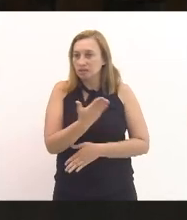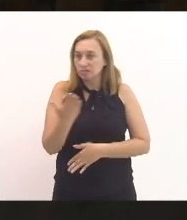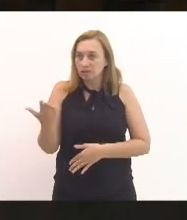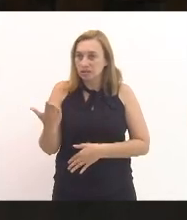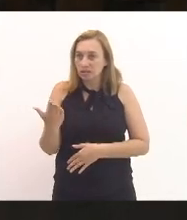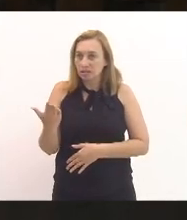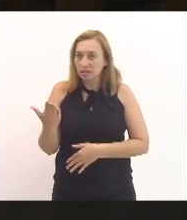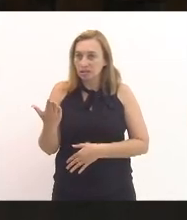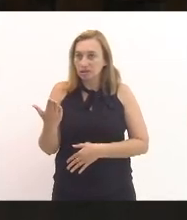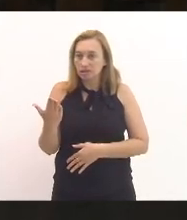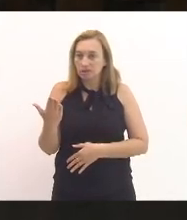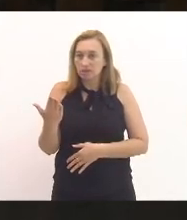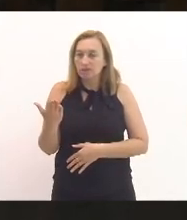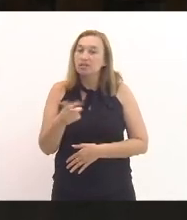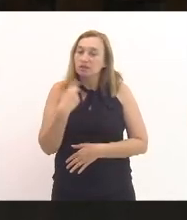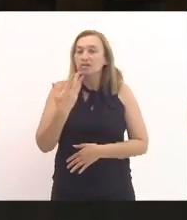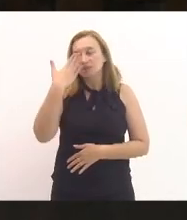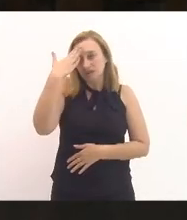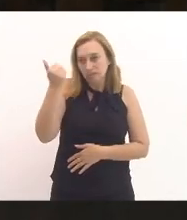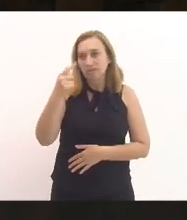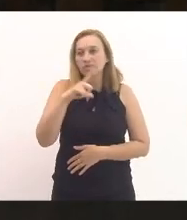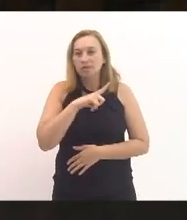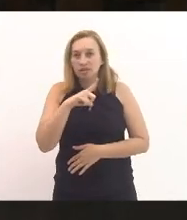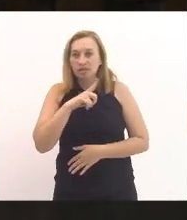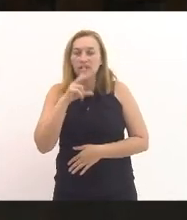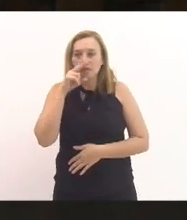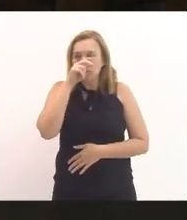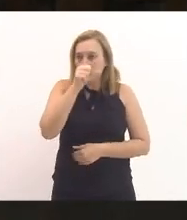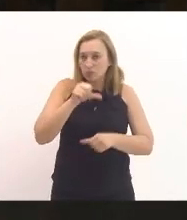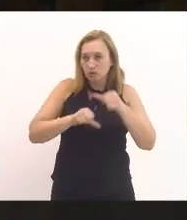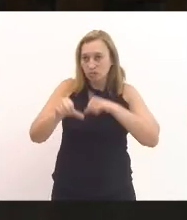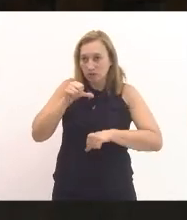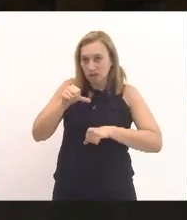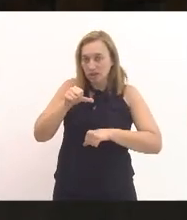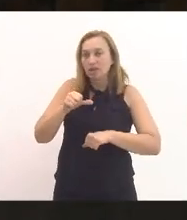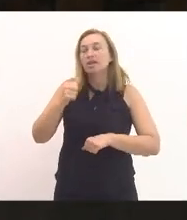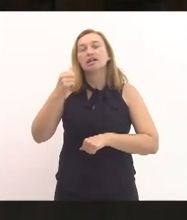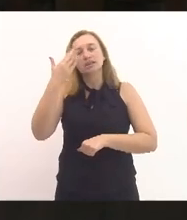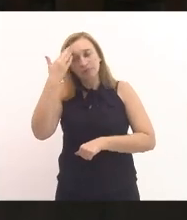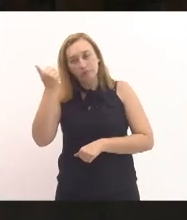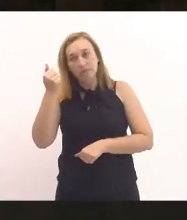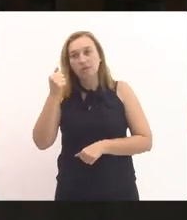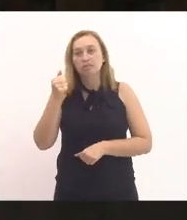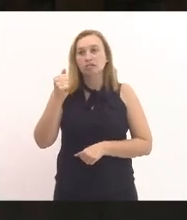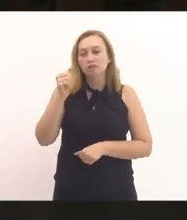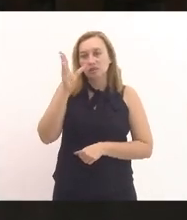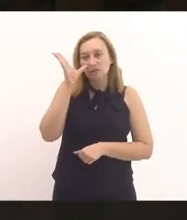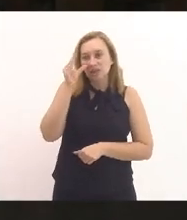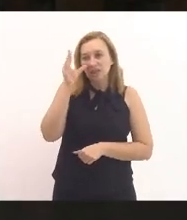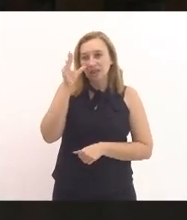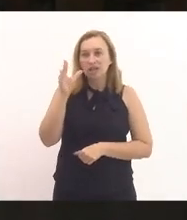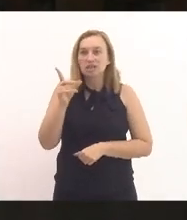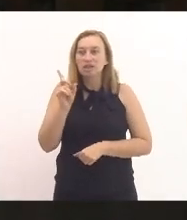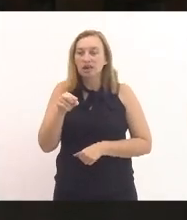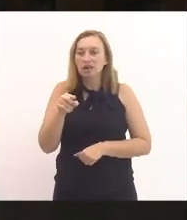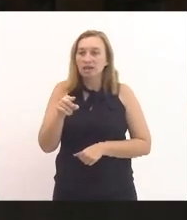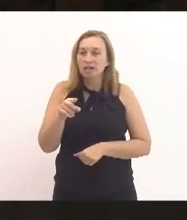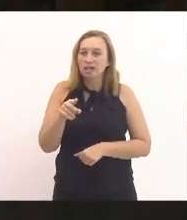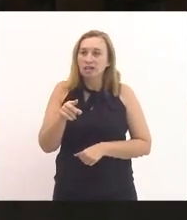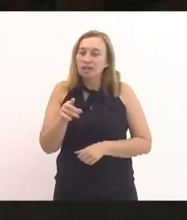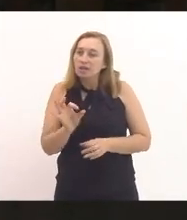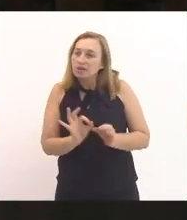necessário nós sabemos que Existem forças contrárias nós sabemos que a intenção é de